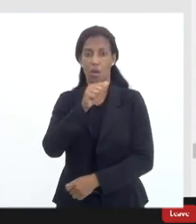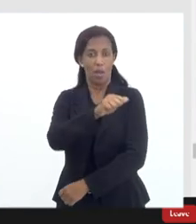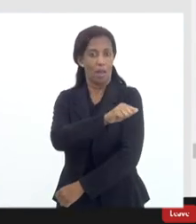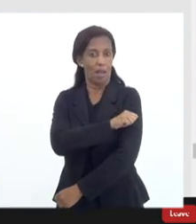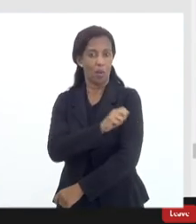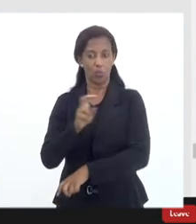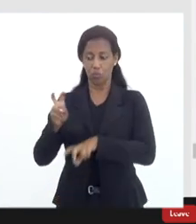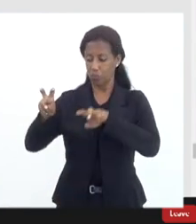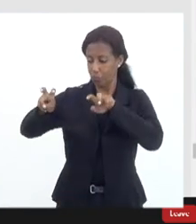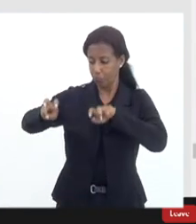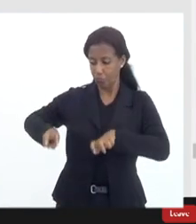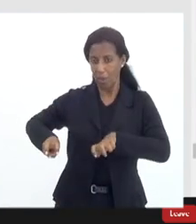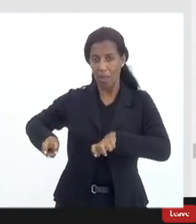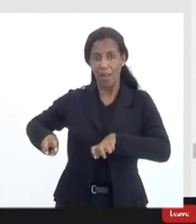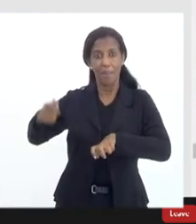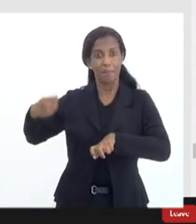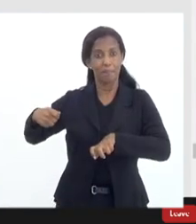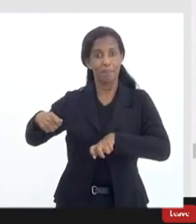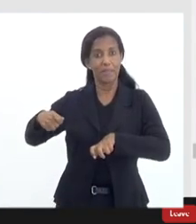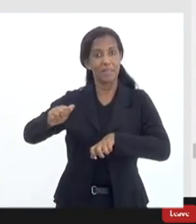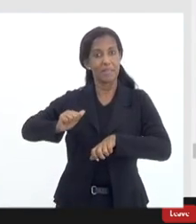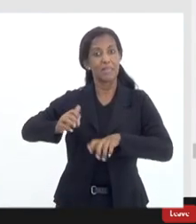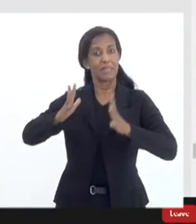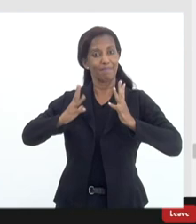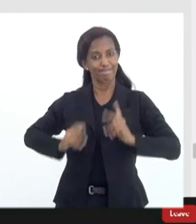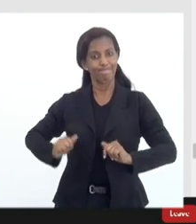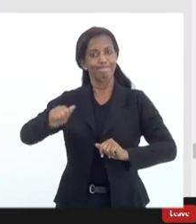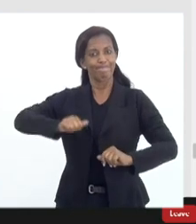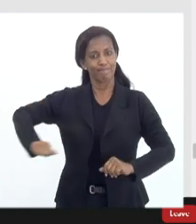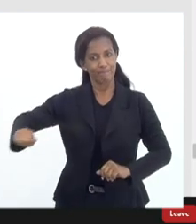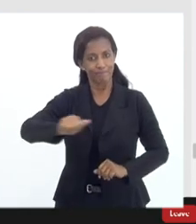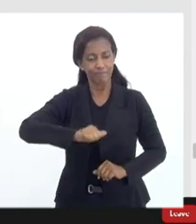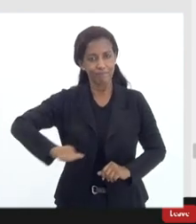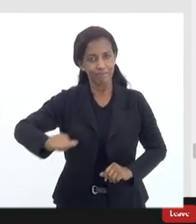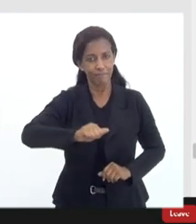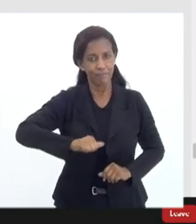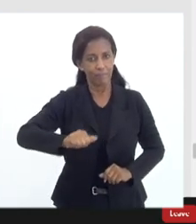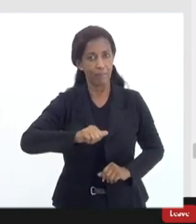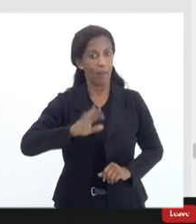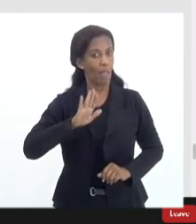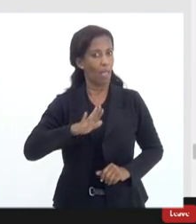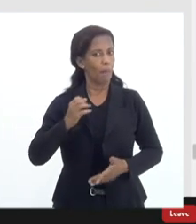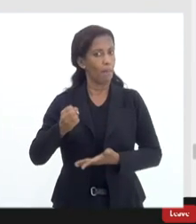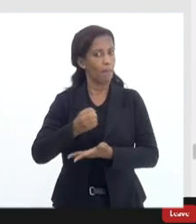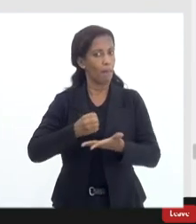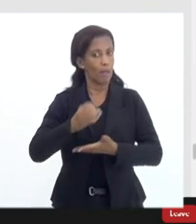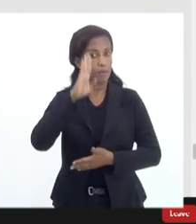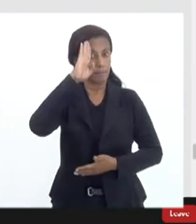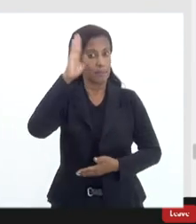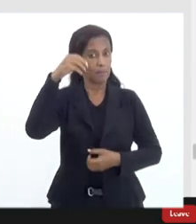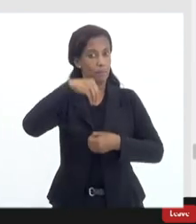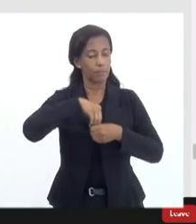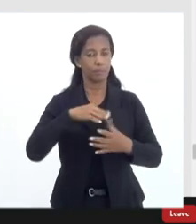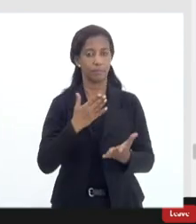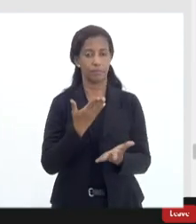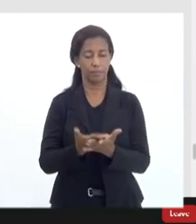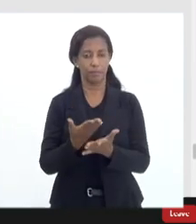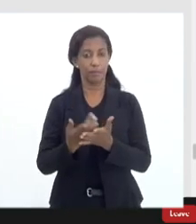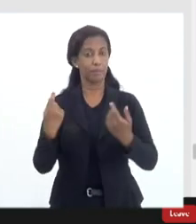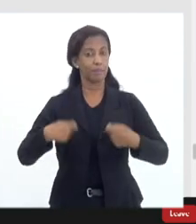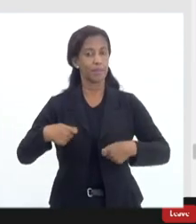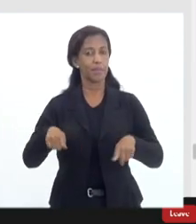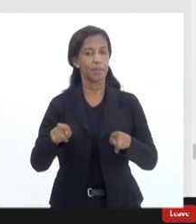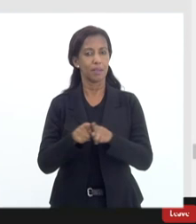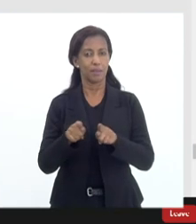mesma carteira sem que essa carteira tenha passado por um processo de higienização. Isso é o básico do que a gente tem que viver nas escolas. É necessário